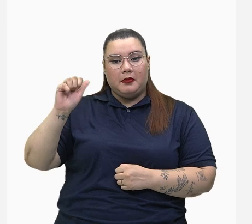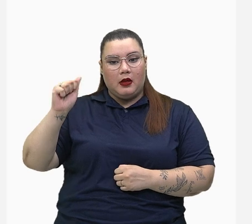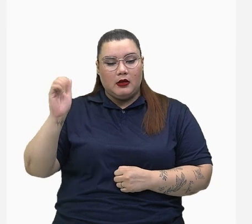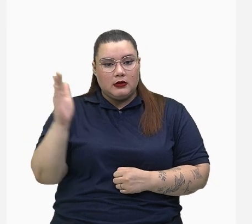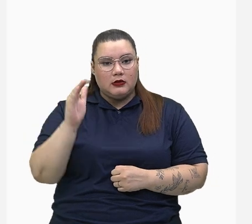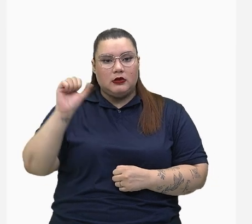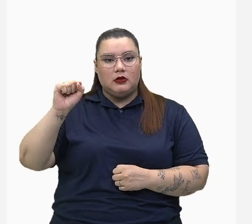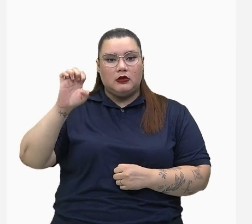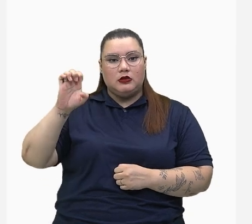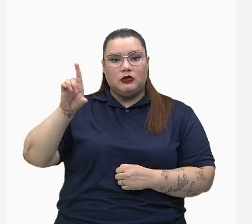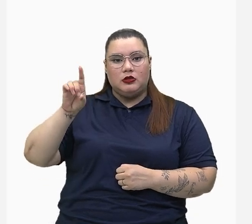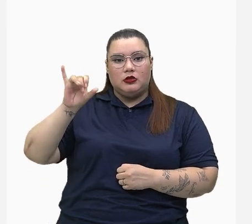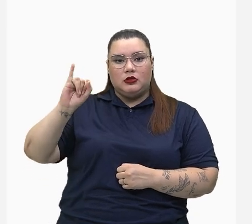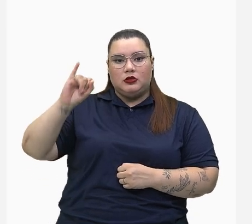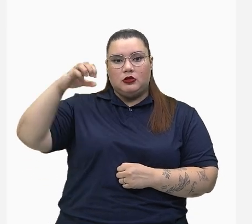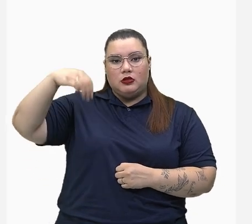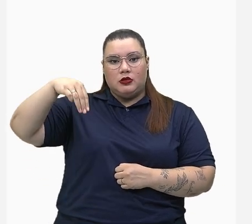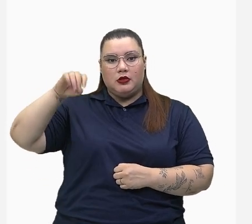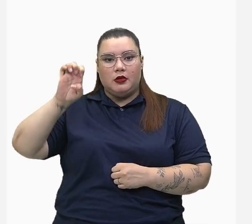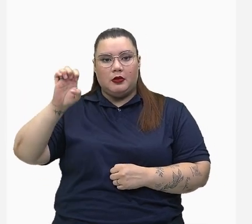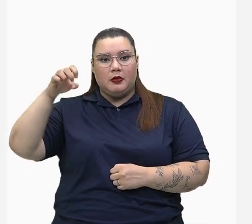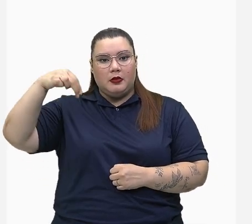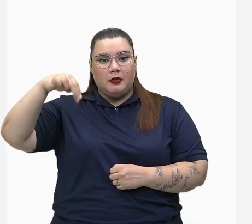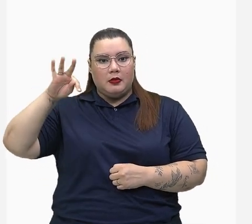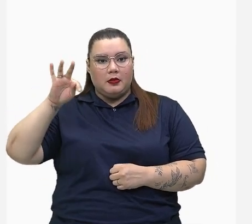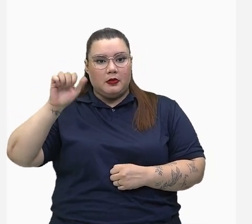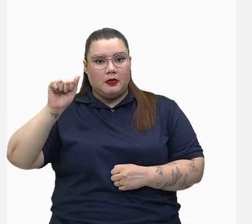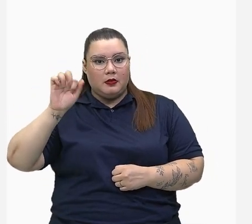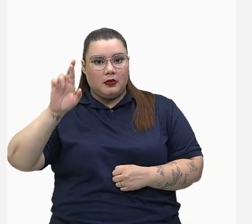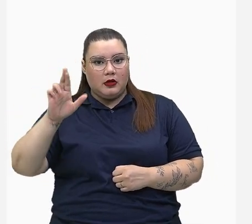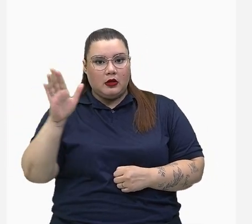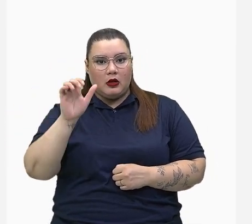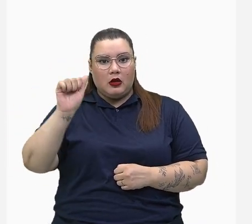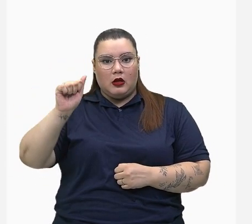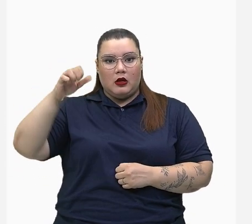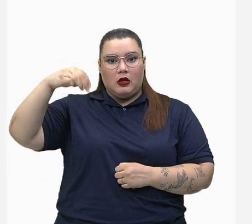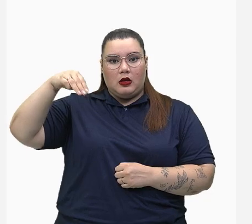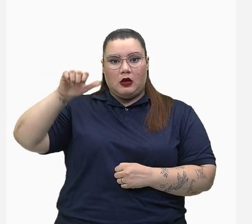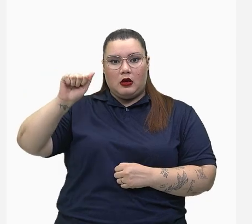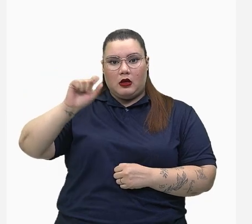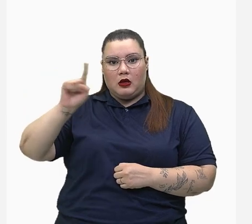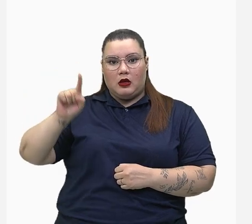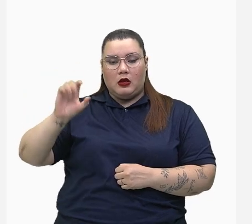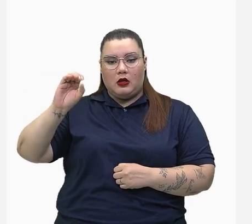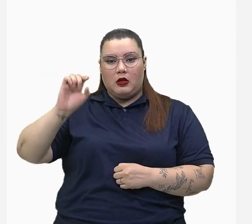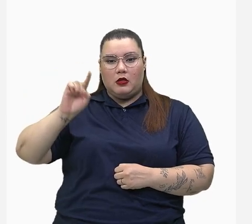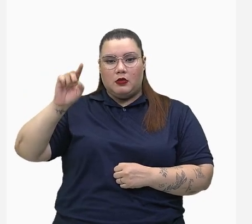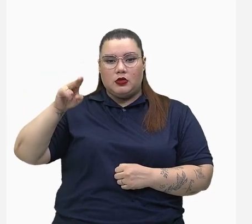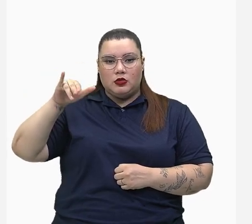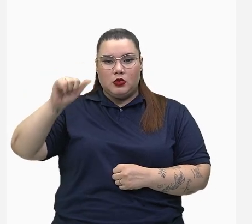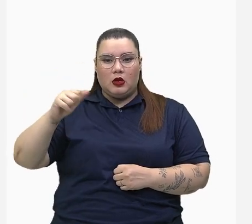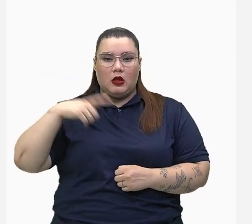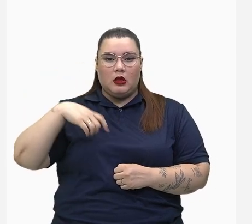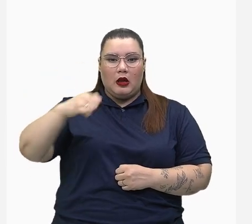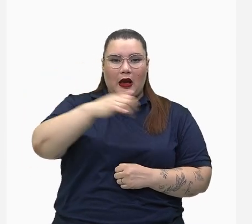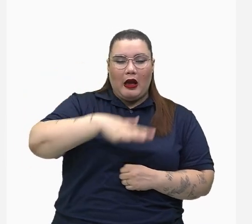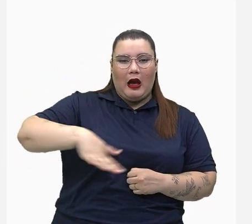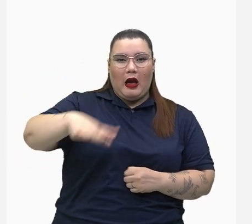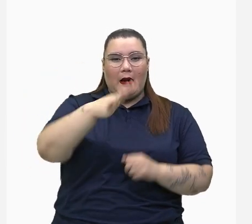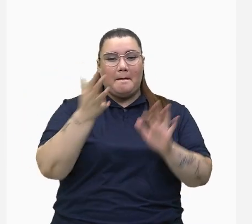amazônica, ela cobre uma área ali de aproximadamente 7 milhões de quilômetros